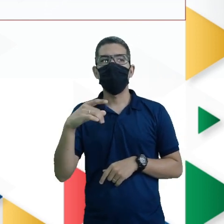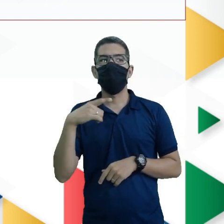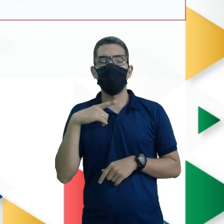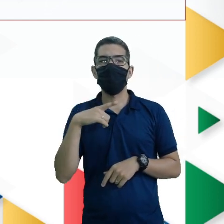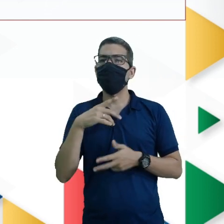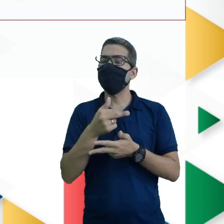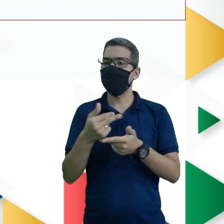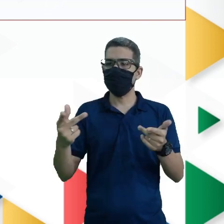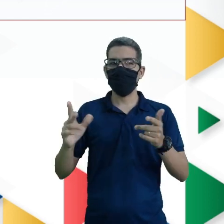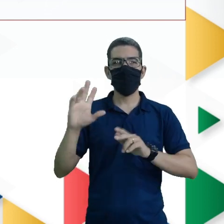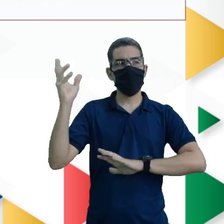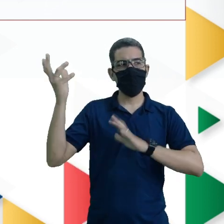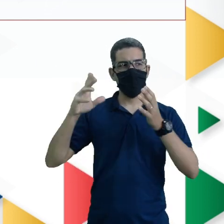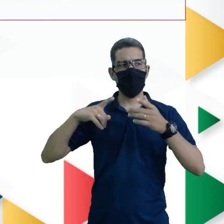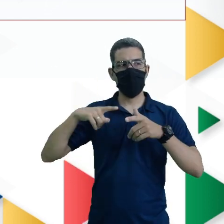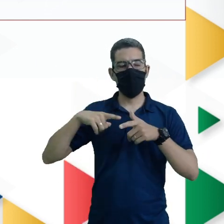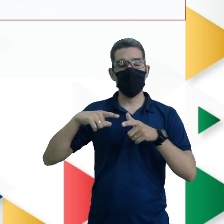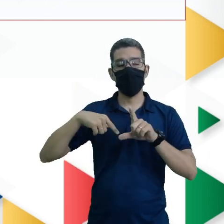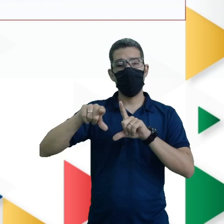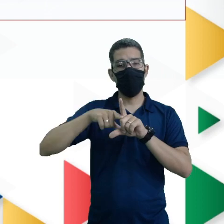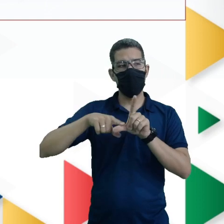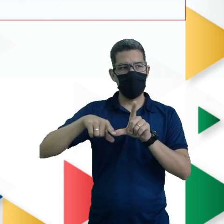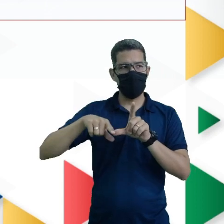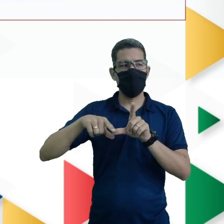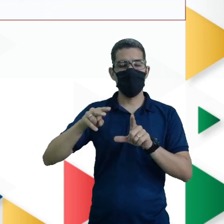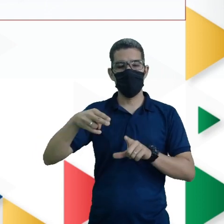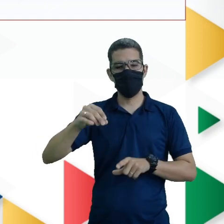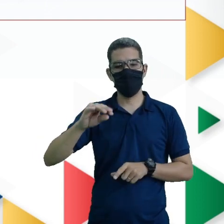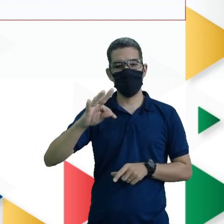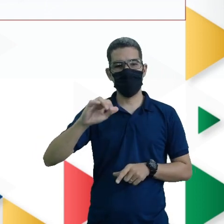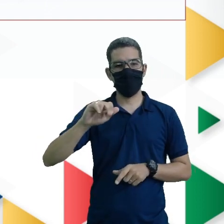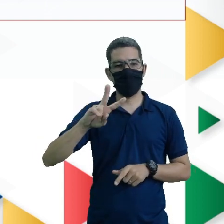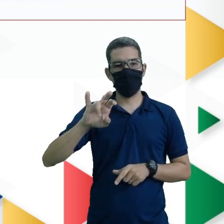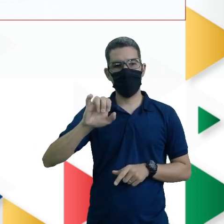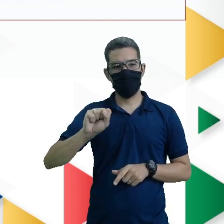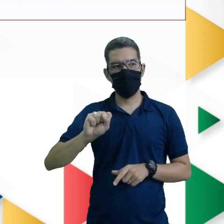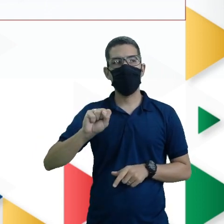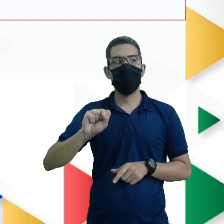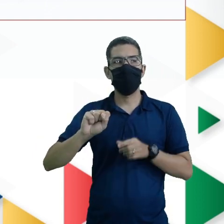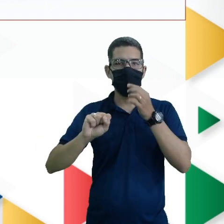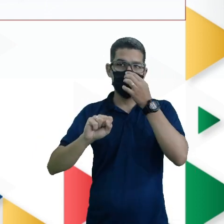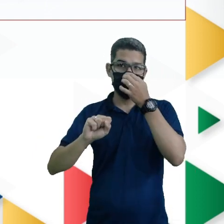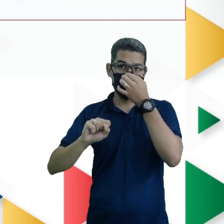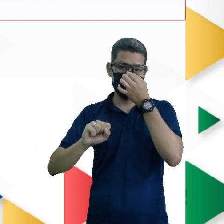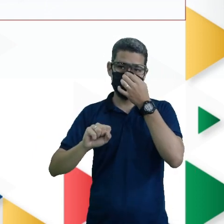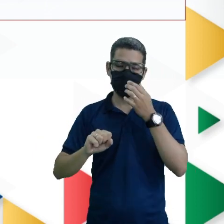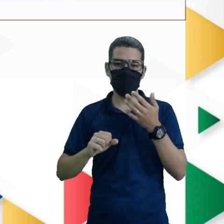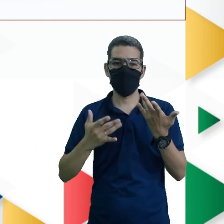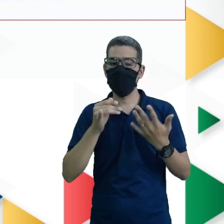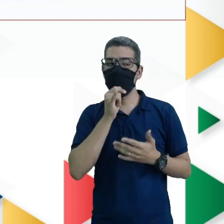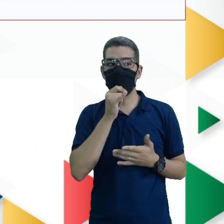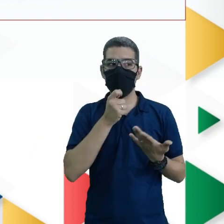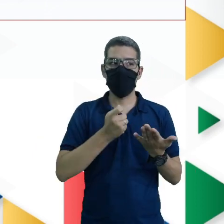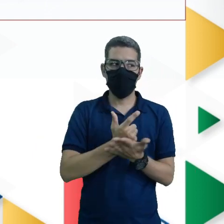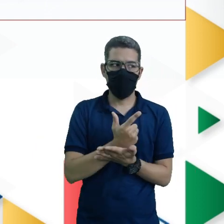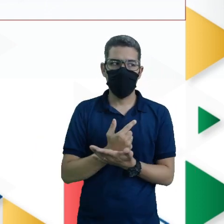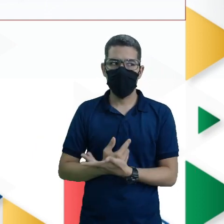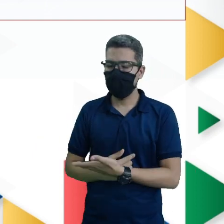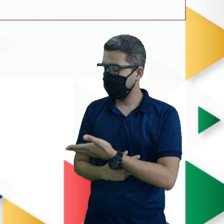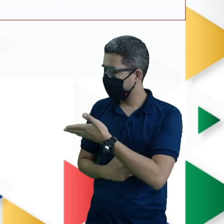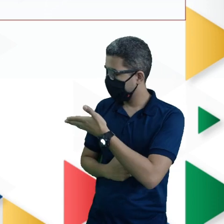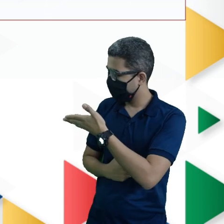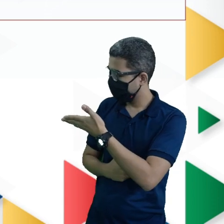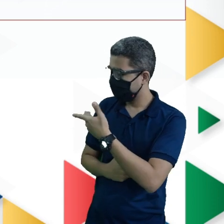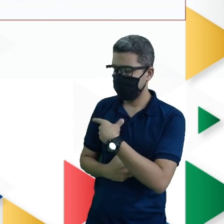situações costumam ser chamados de ângulos notáveis. É o mais comum. Inclusive, né, você compra um material, a régua, ela já vem com